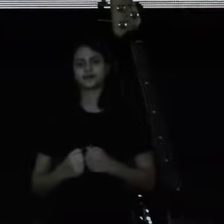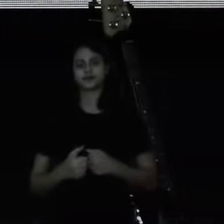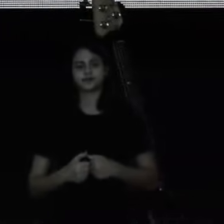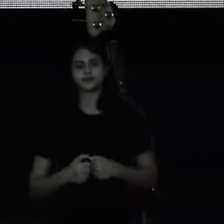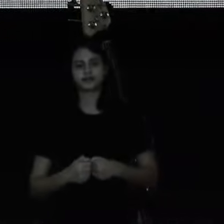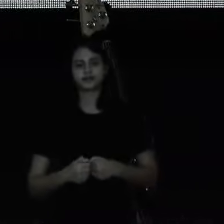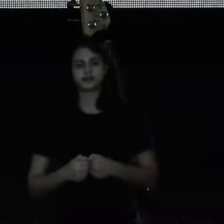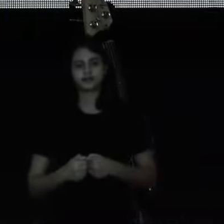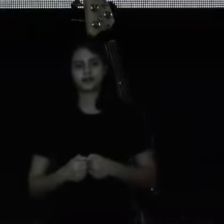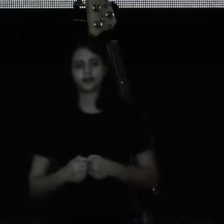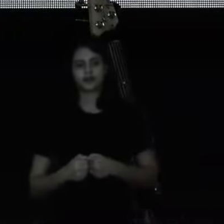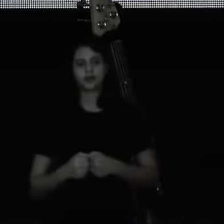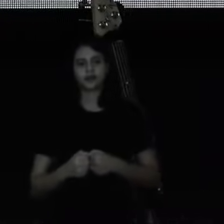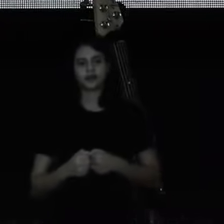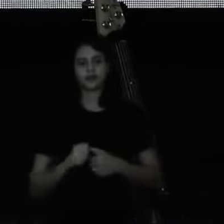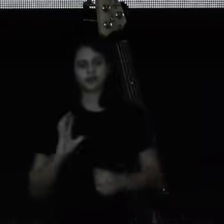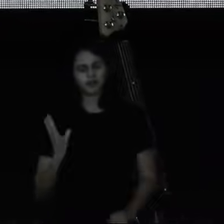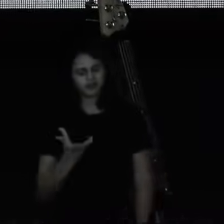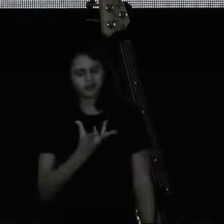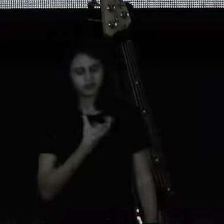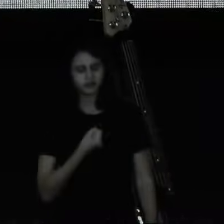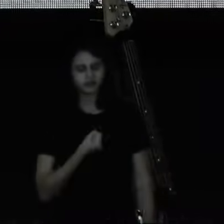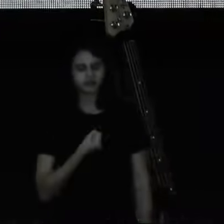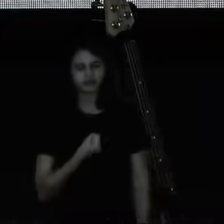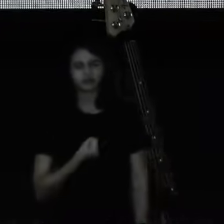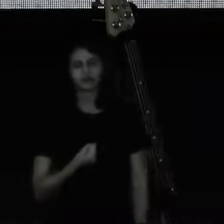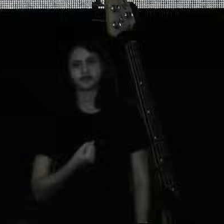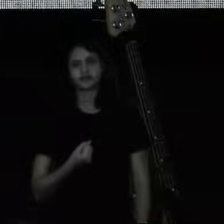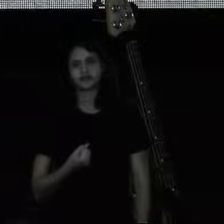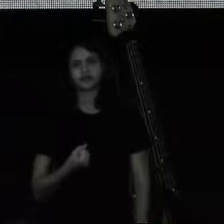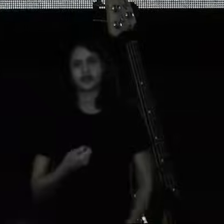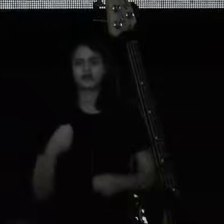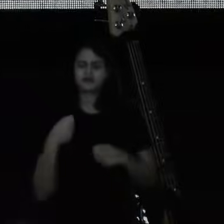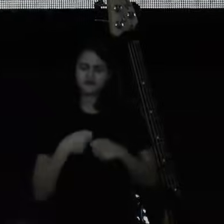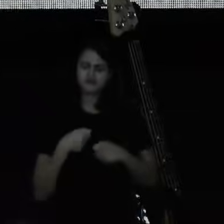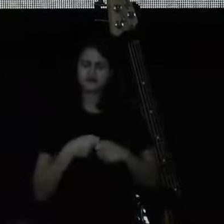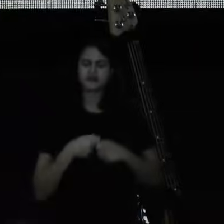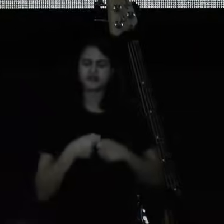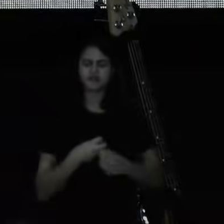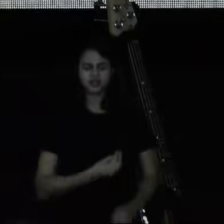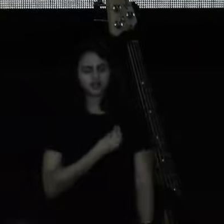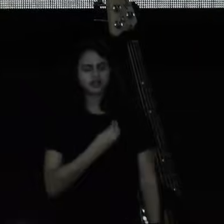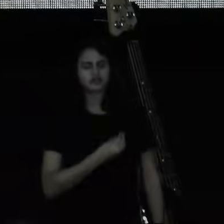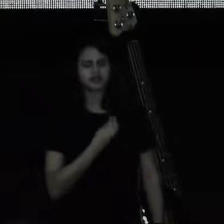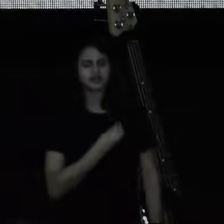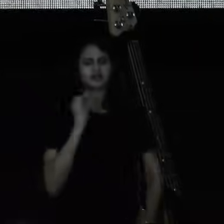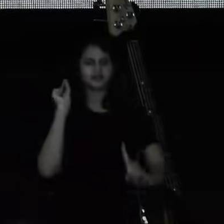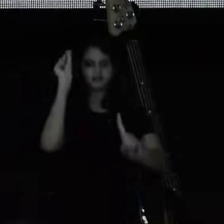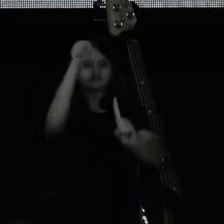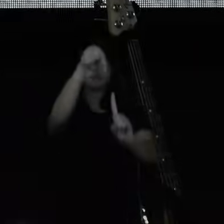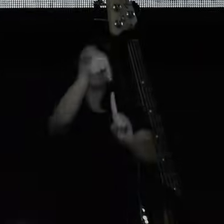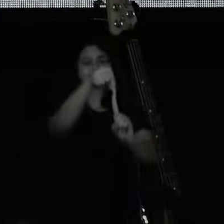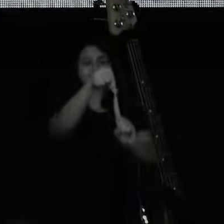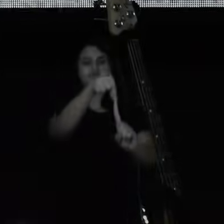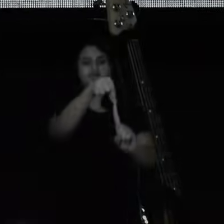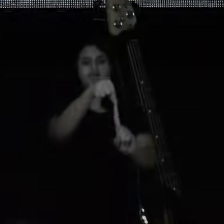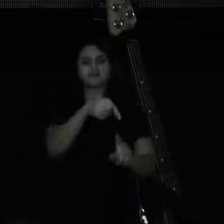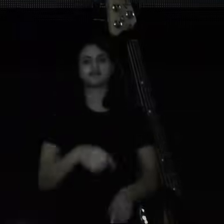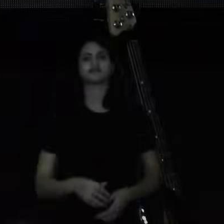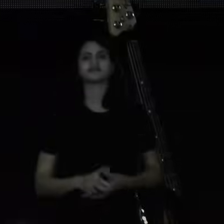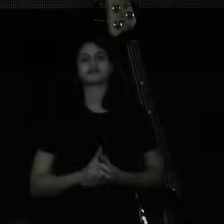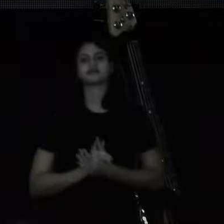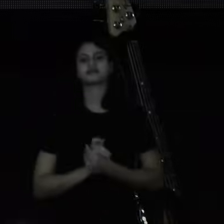a tudo, para fazer a gente viver o que Ele projetou para a nossa vida. Eu vou declarar